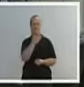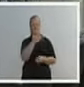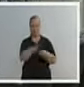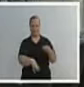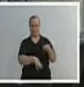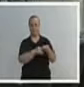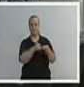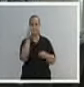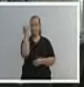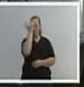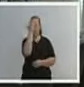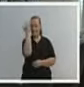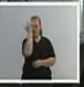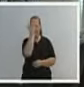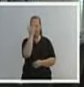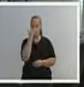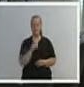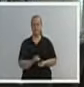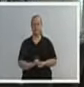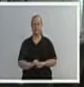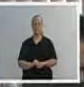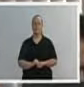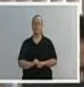Célio Dias. Obrigado, presidenta.